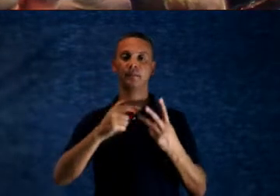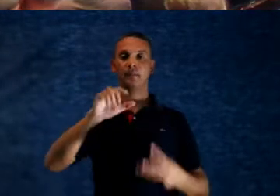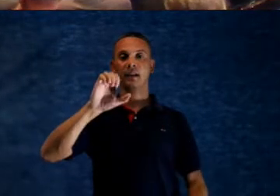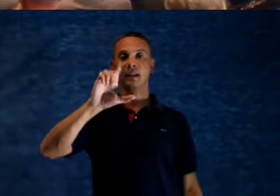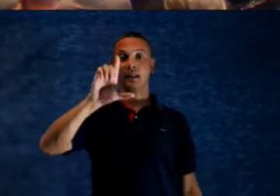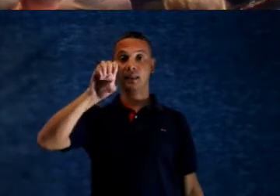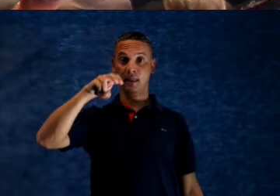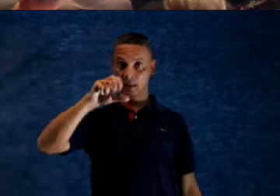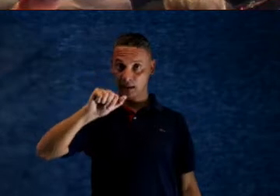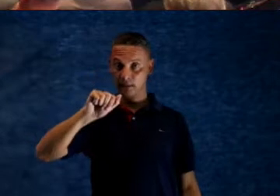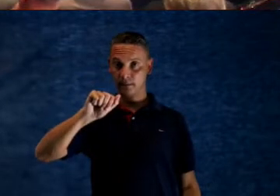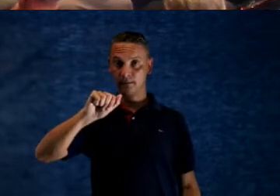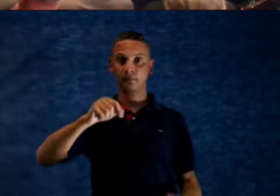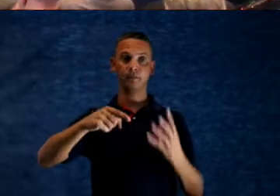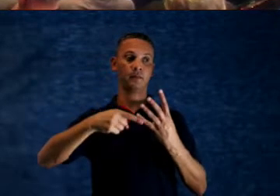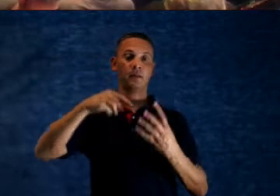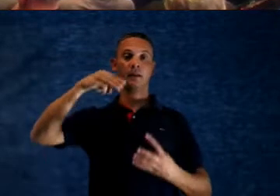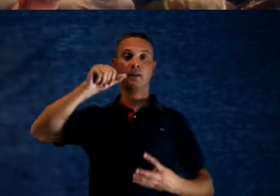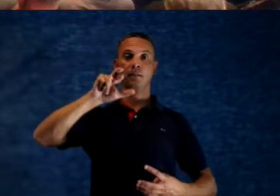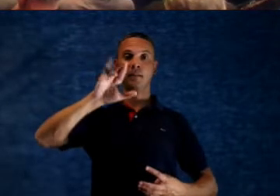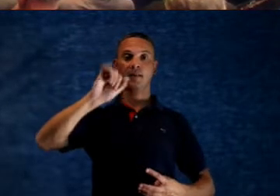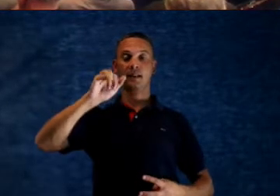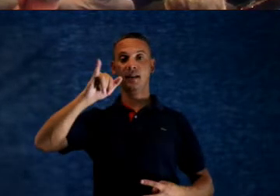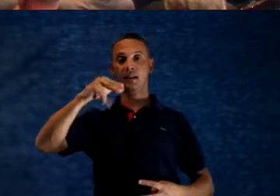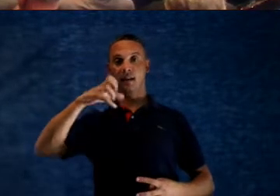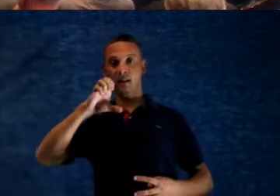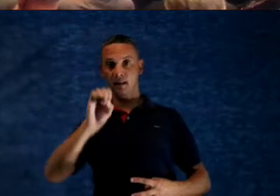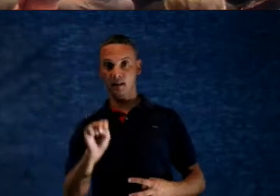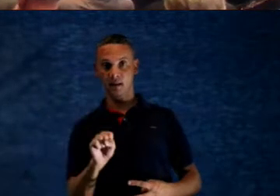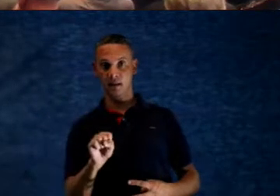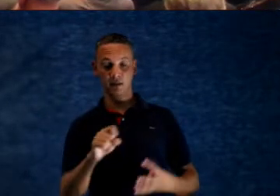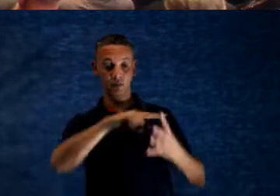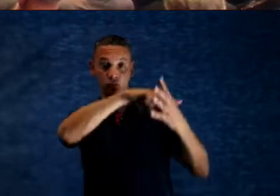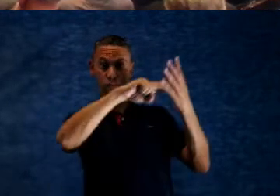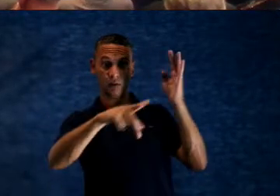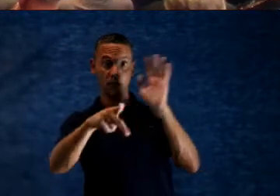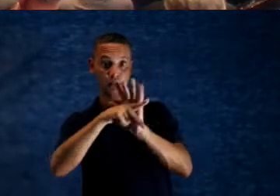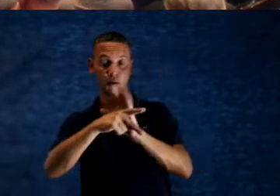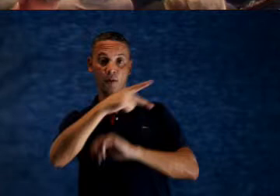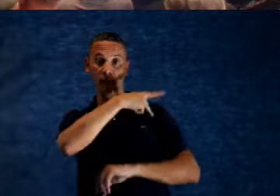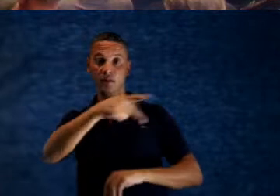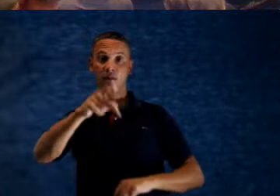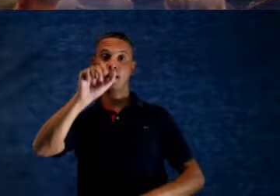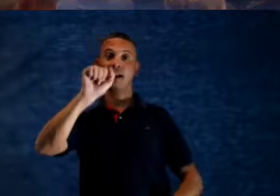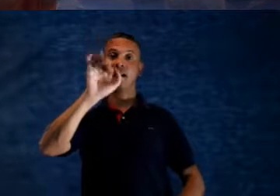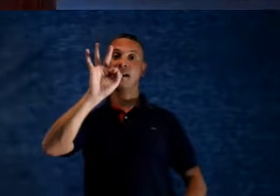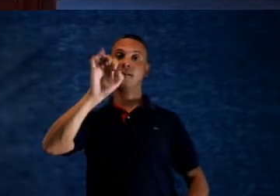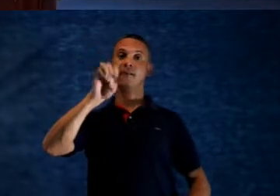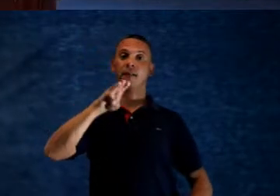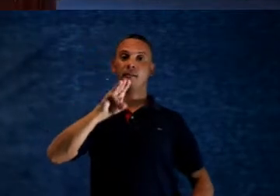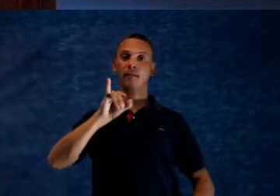Conceição Eloy, Helena Pauline, Maria Inês Marreco, todas da